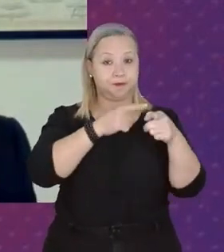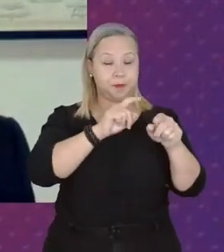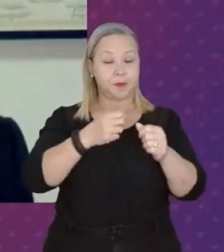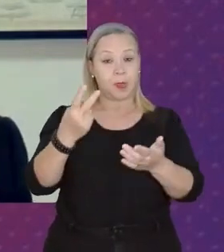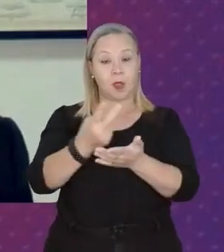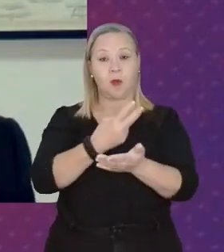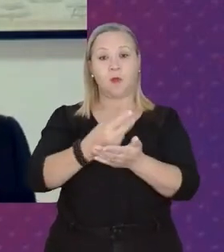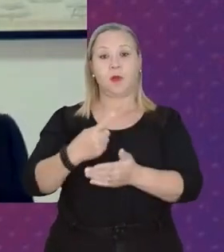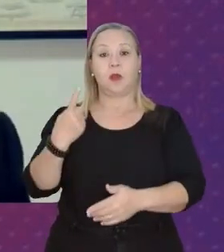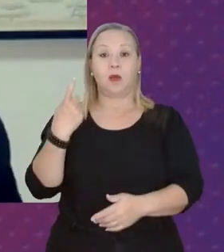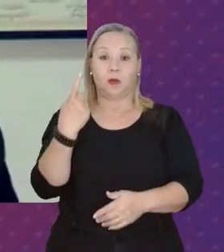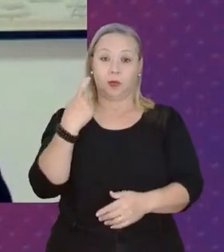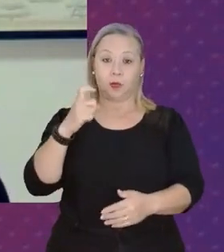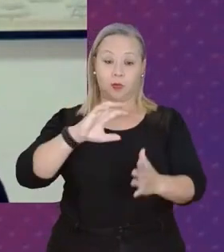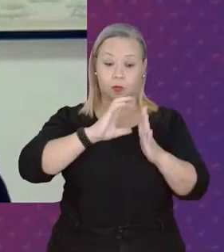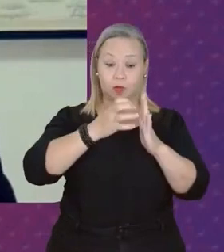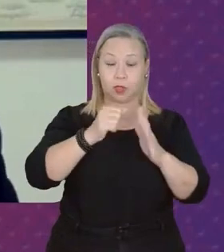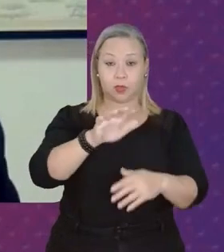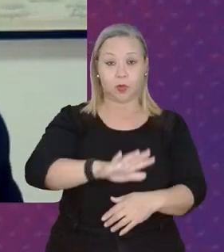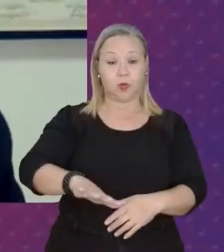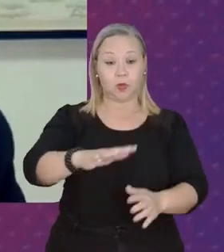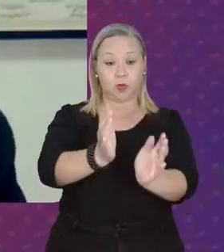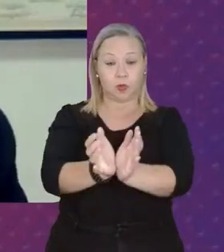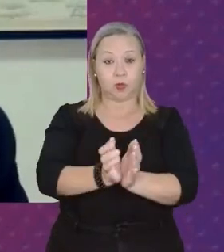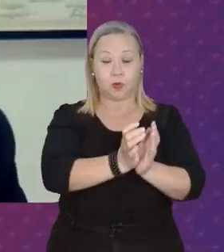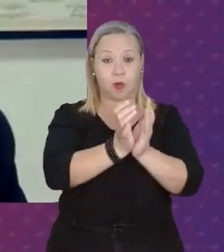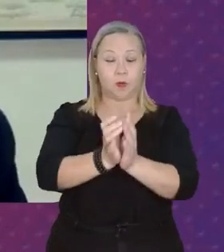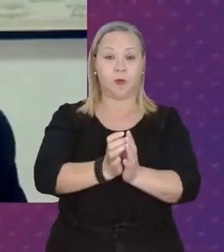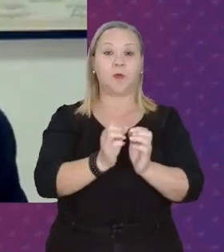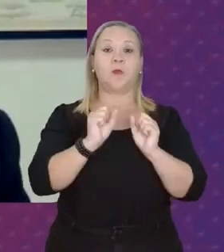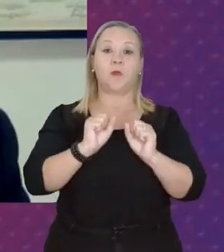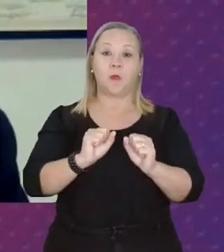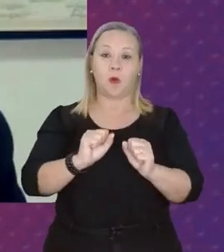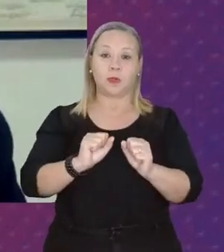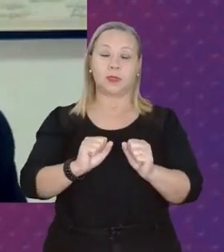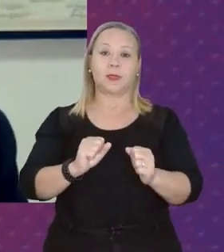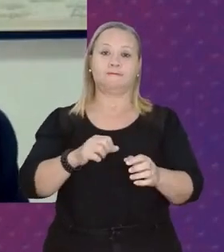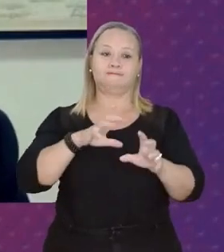único partido, pode ser que toda a chapa venha a ser cassada, e é